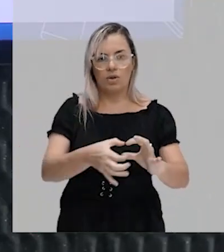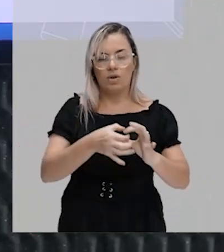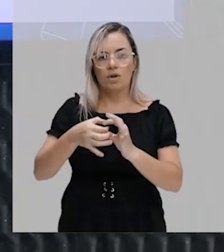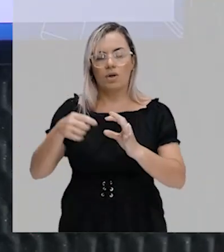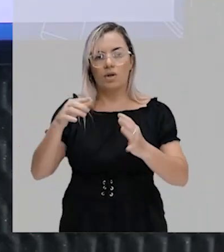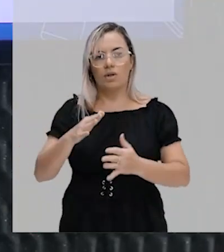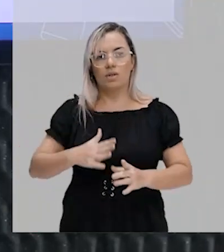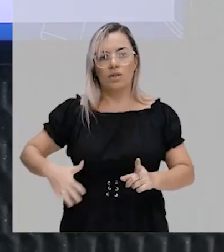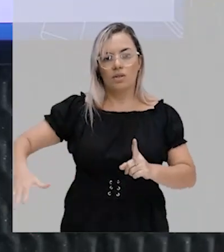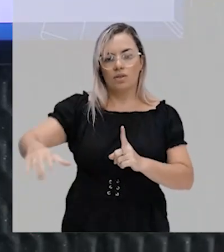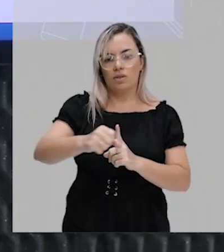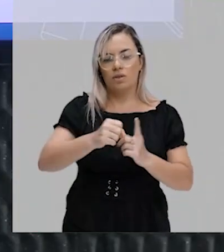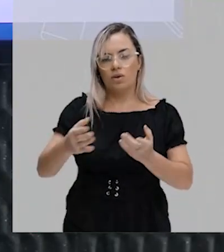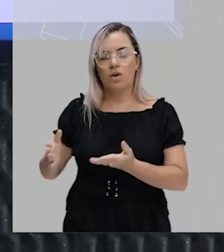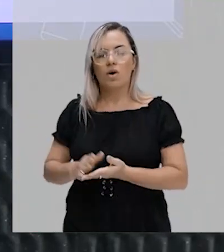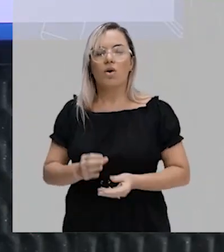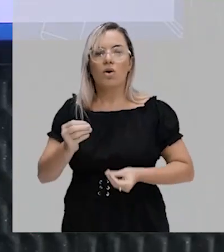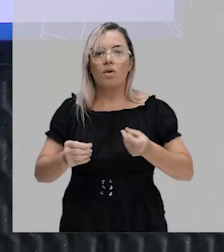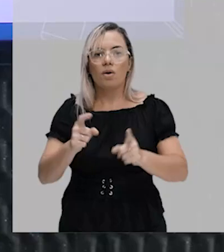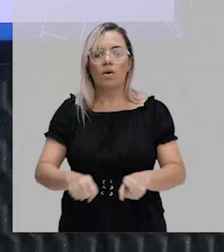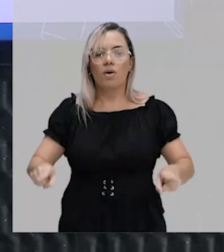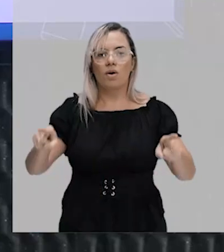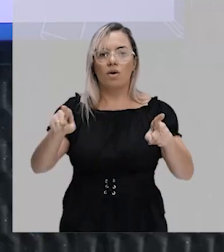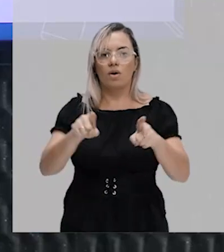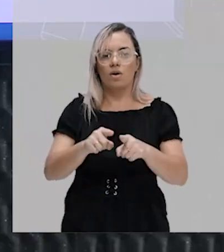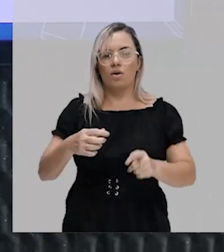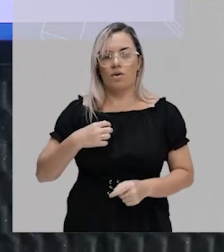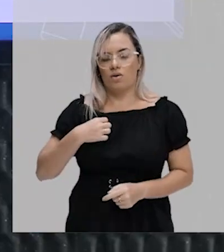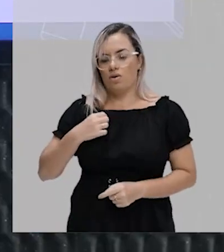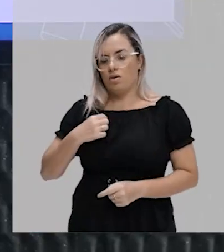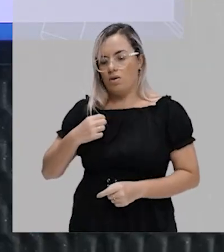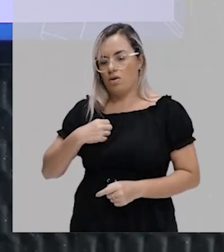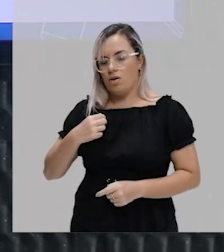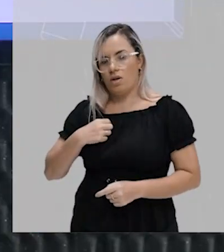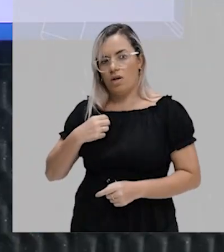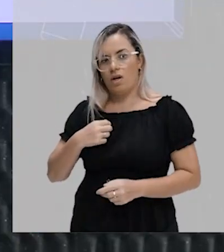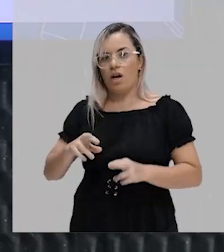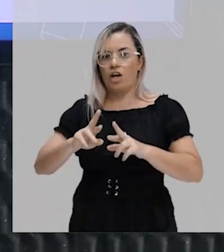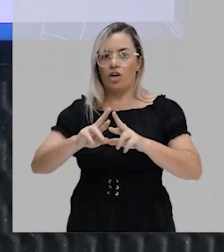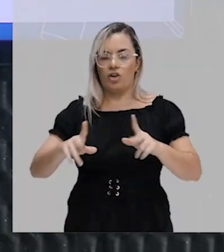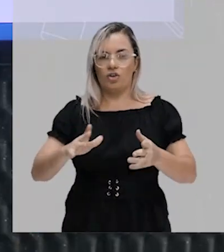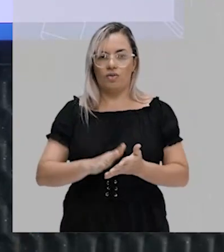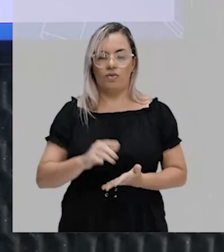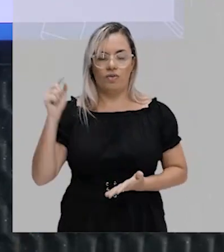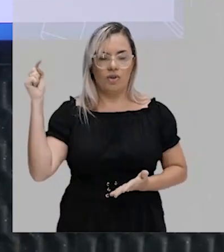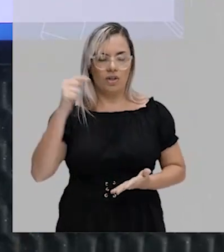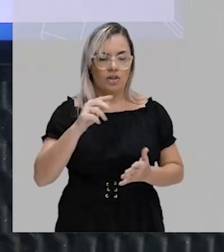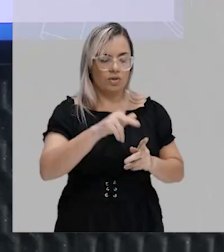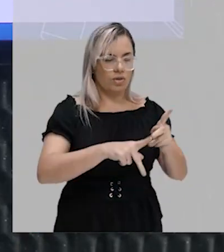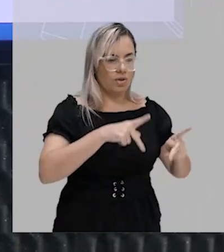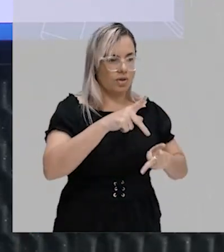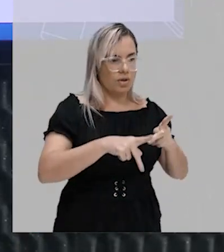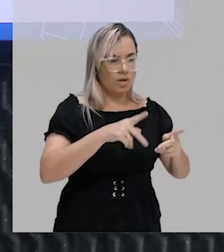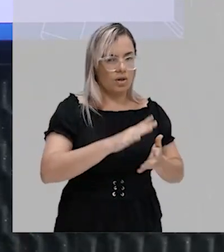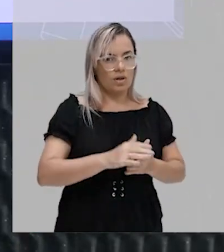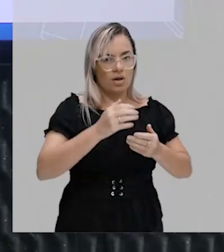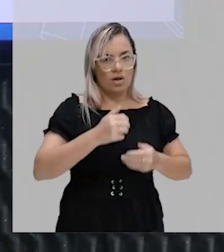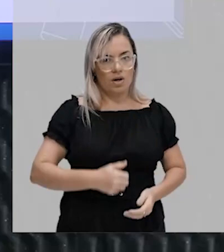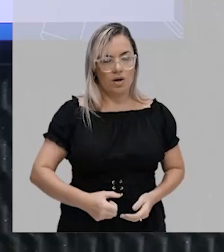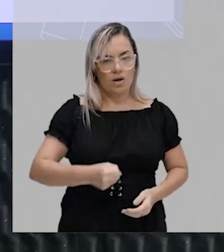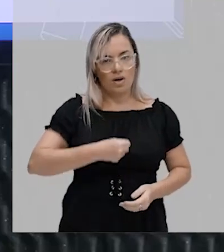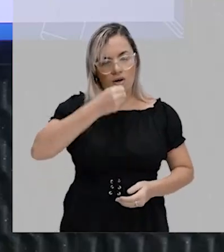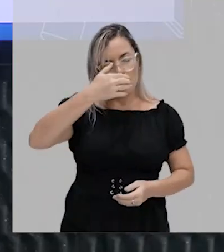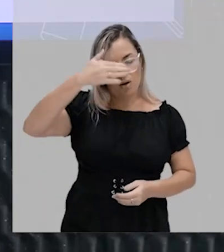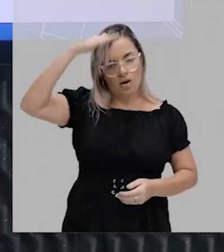como a gente se veste, por exemplo, é diferente dos povos árabes, lá do Oriente Médio. Então isso tem a ver com a cultura, com a religião,